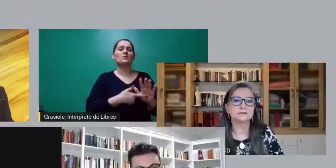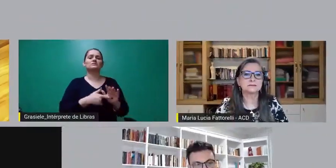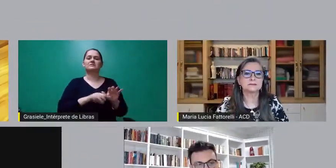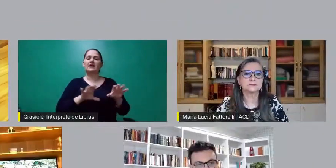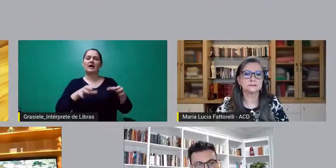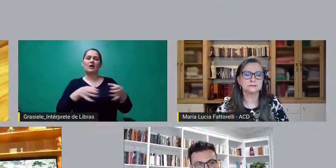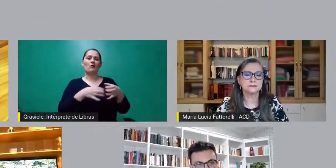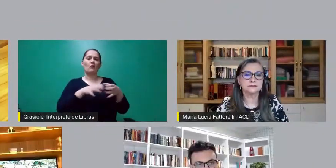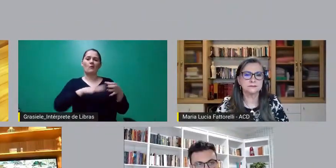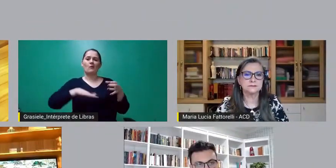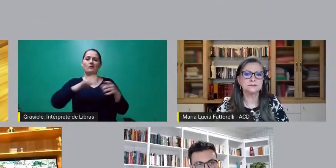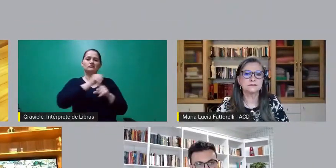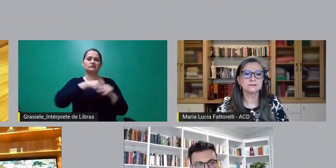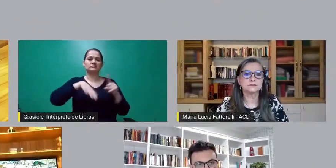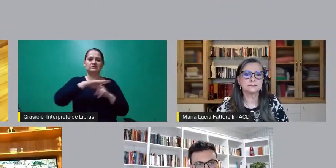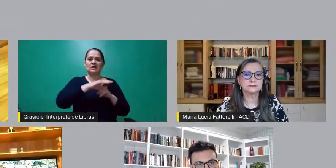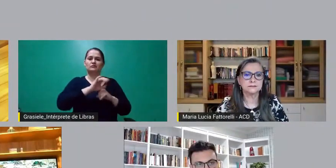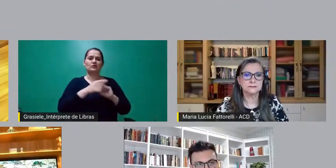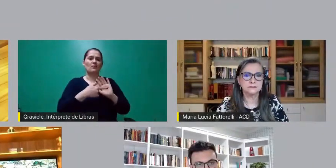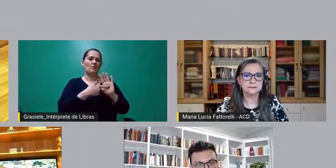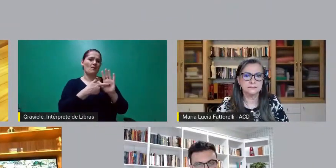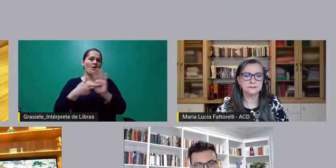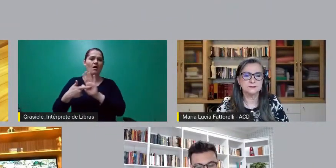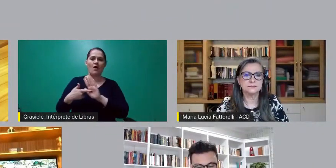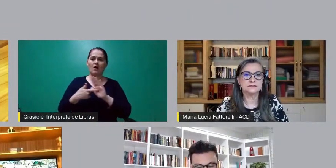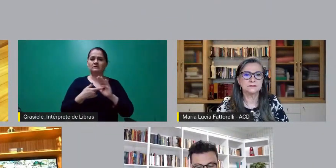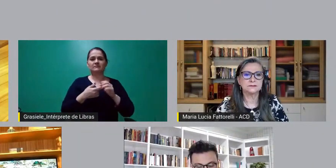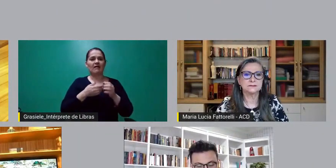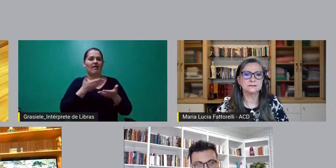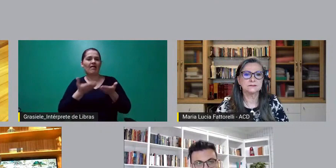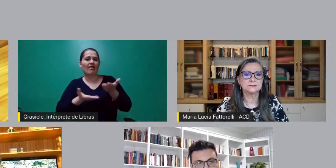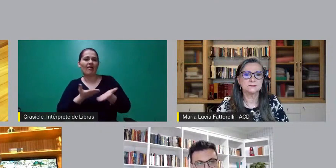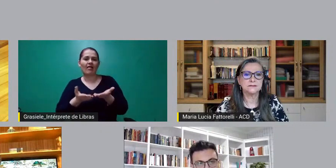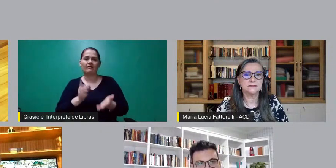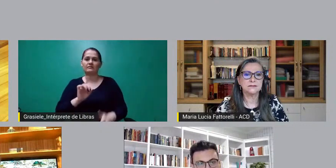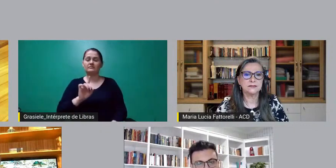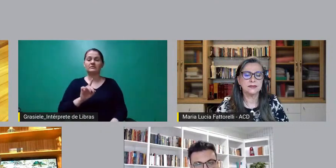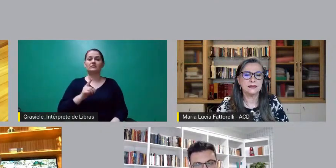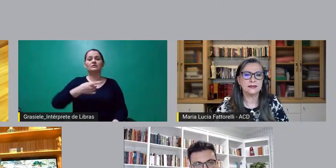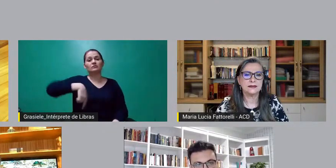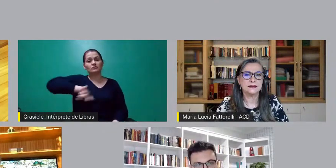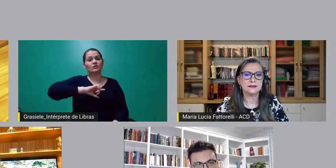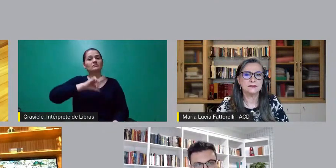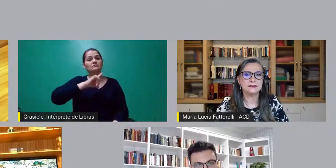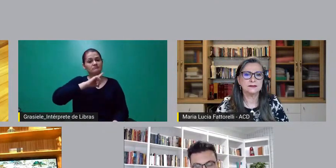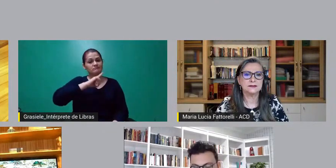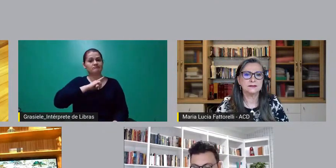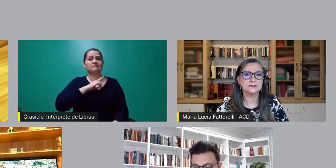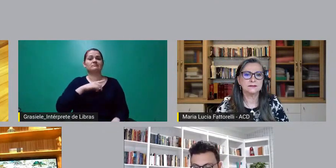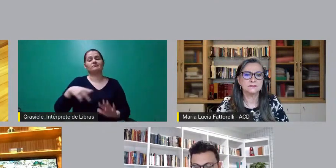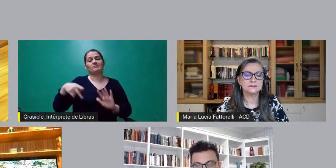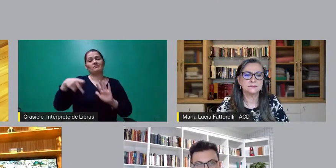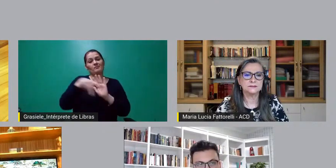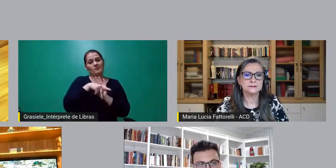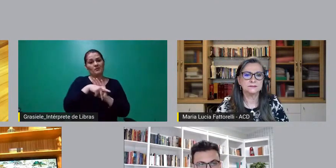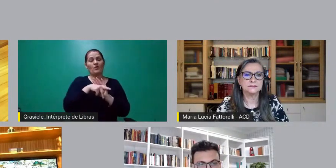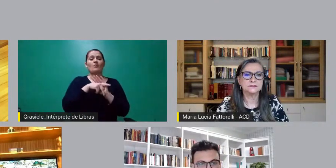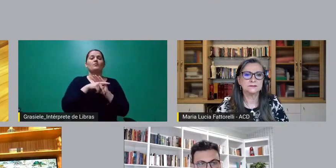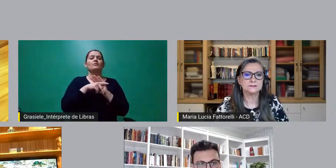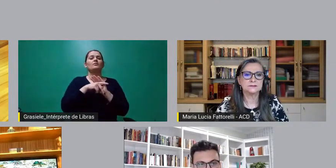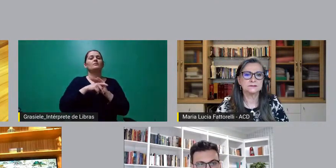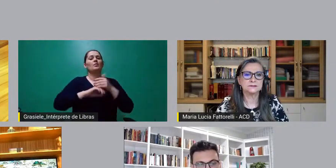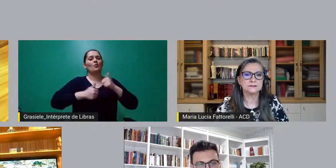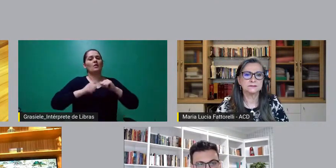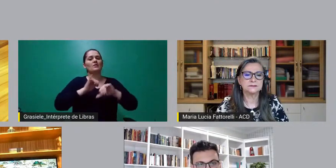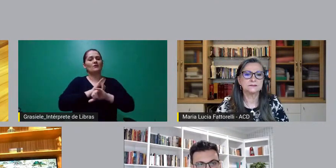toda. Não, ela é feita para que as pessoas possam alcançar a boa informação. E a boa informação vai levá-las a viver com a qualidade